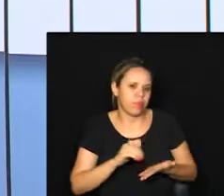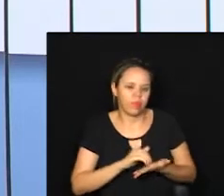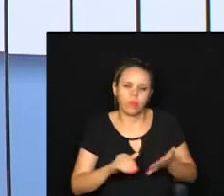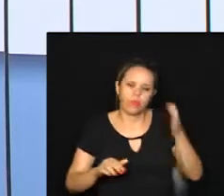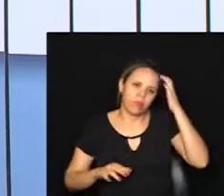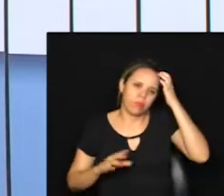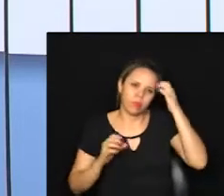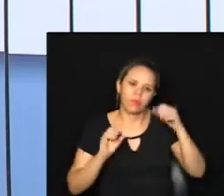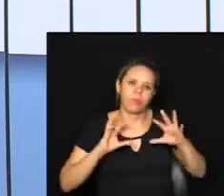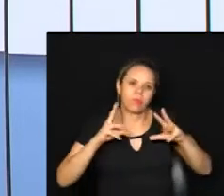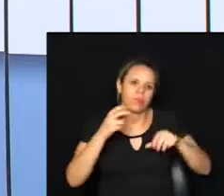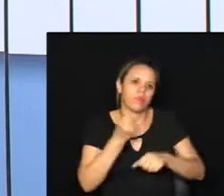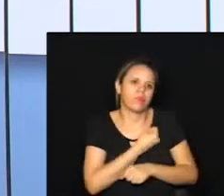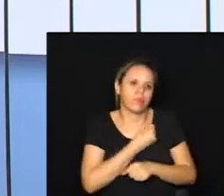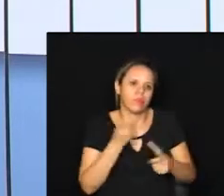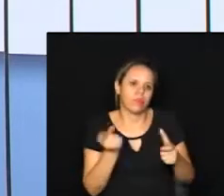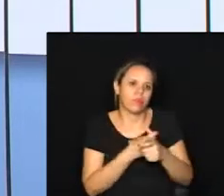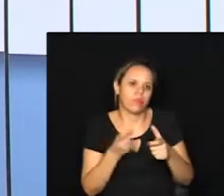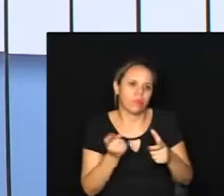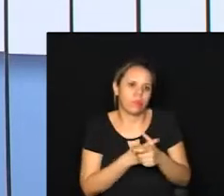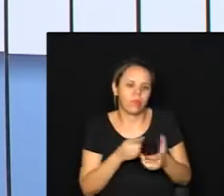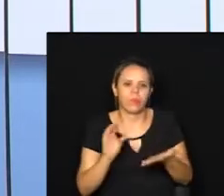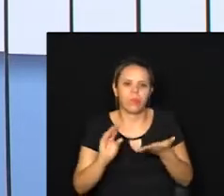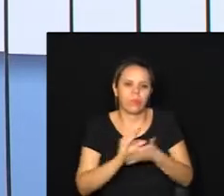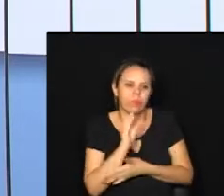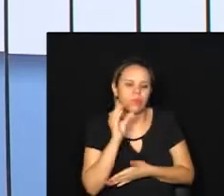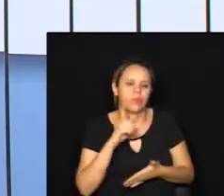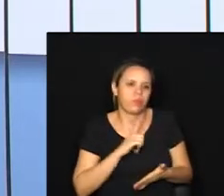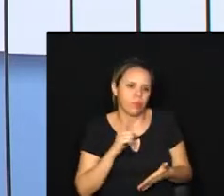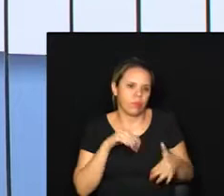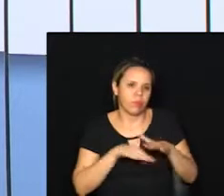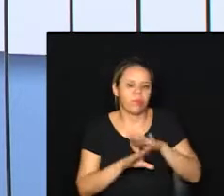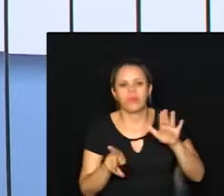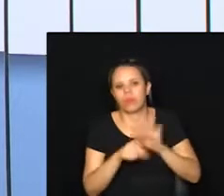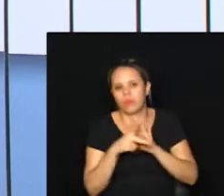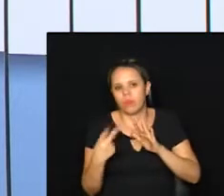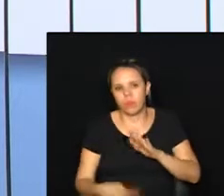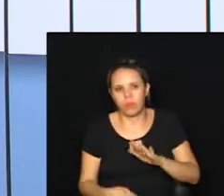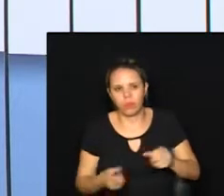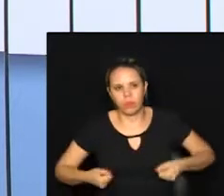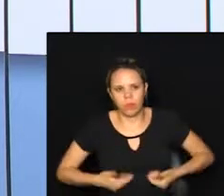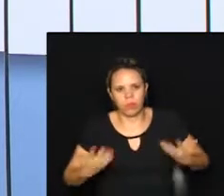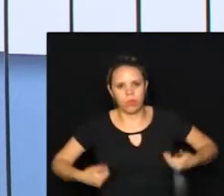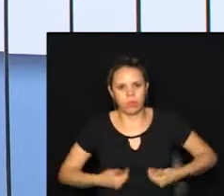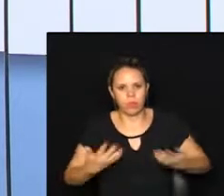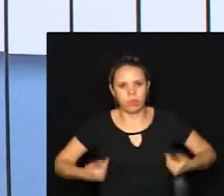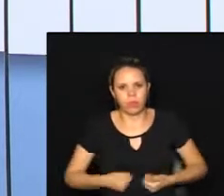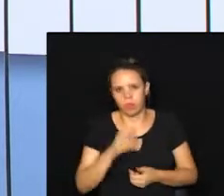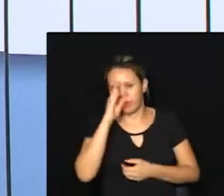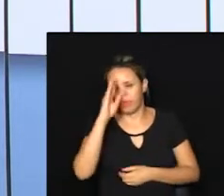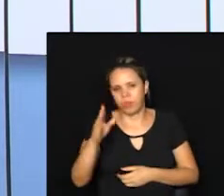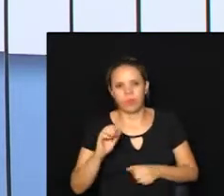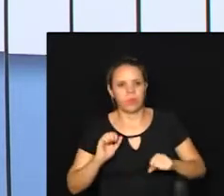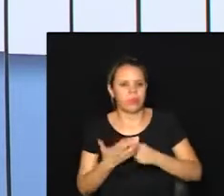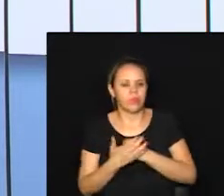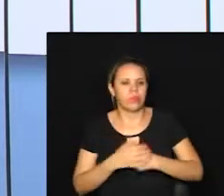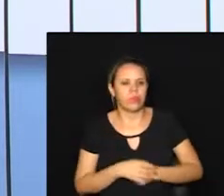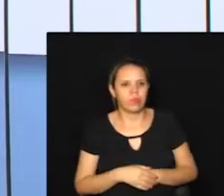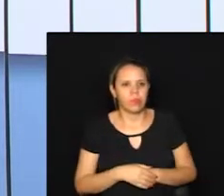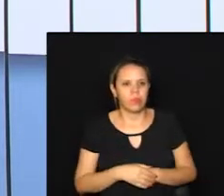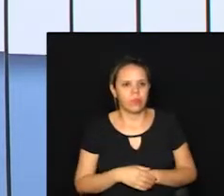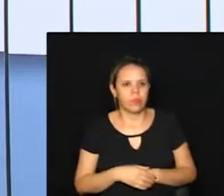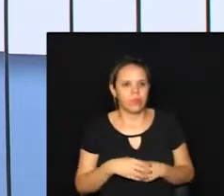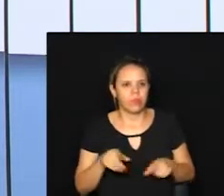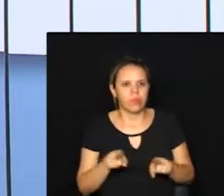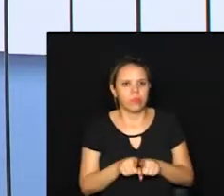os números de receita e despesas relacionados aos gastos, principalmente com a Covid-19,